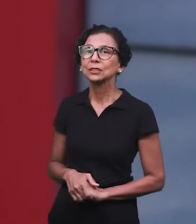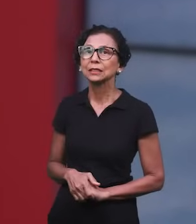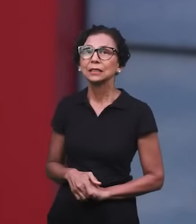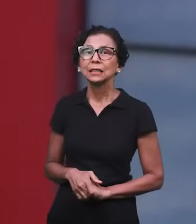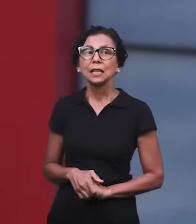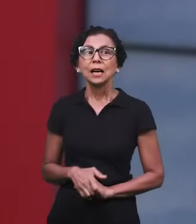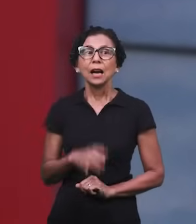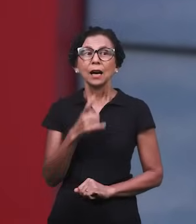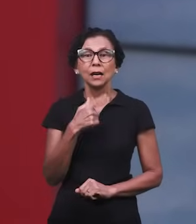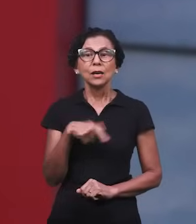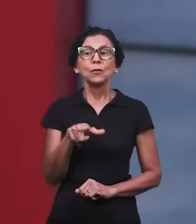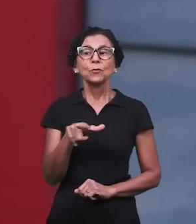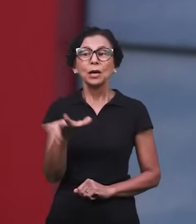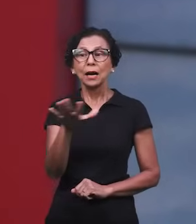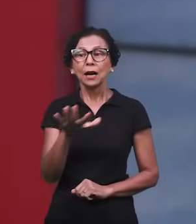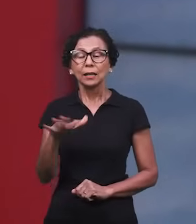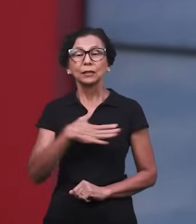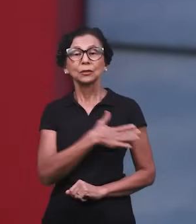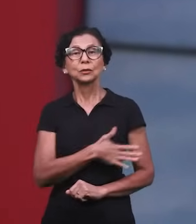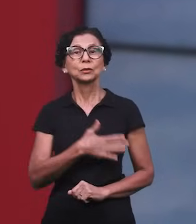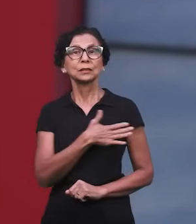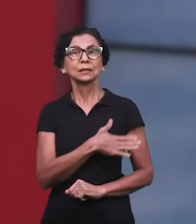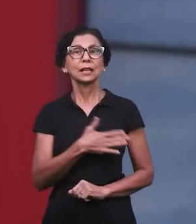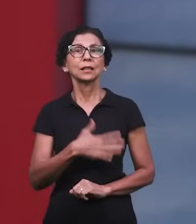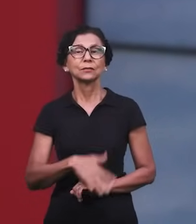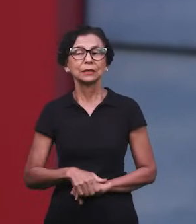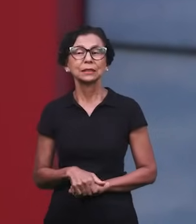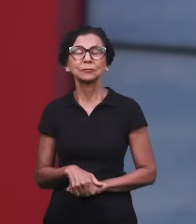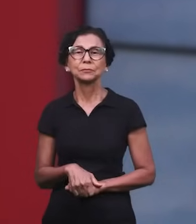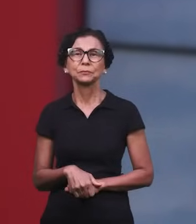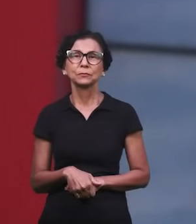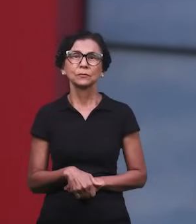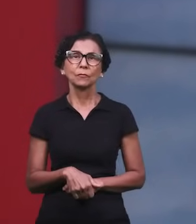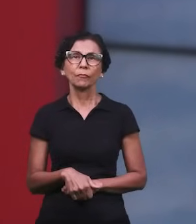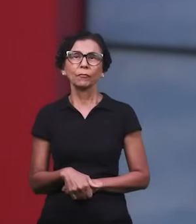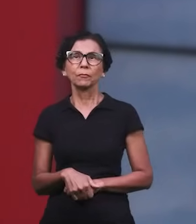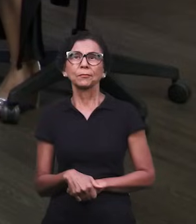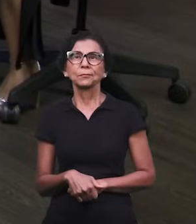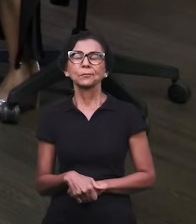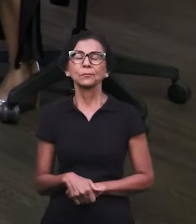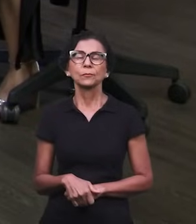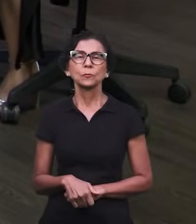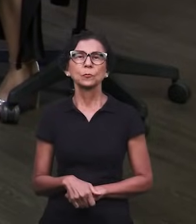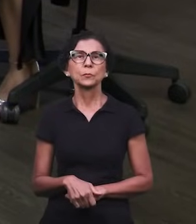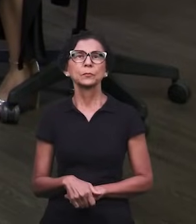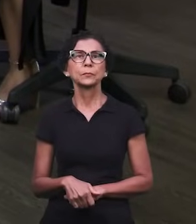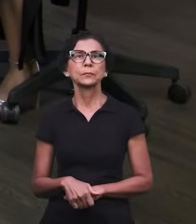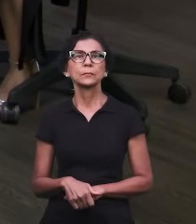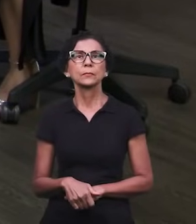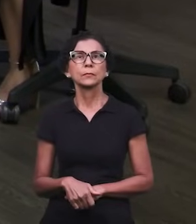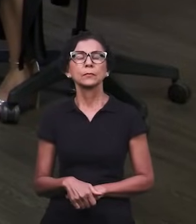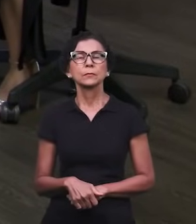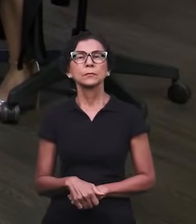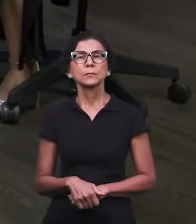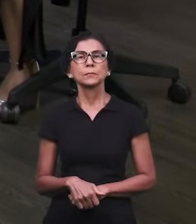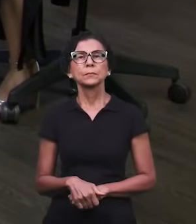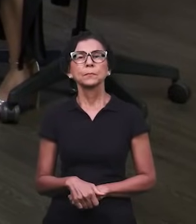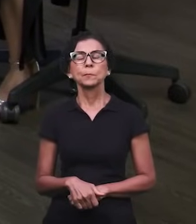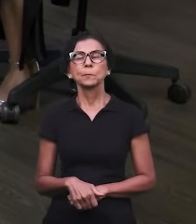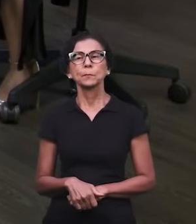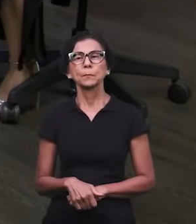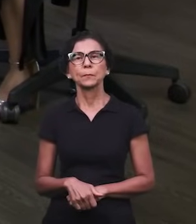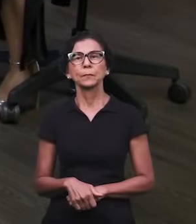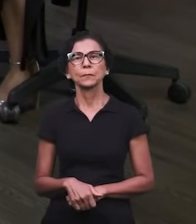esse pedágio e às vezes você se reinventa, né? Muito bom. Muito bom. Essa expressão é muito boa. Muito